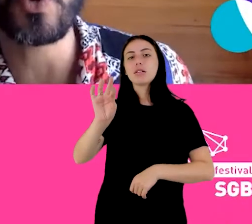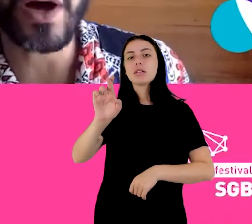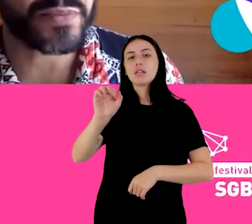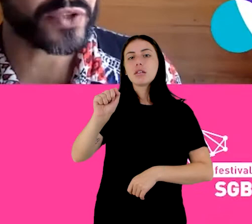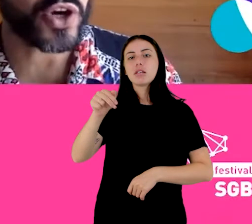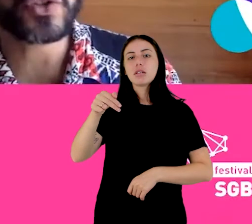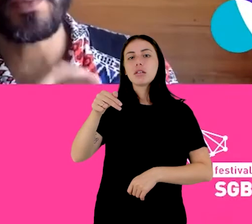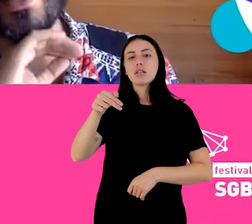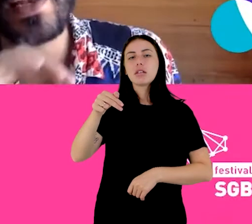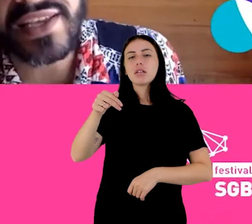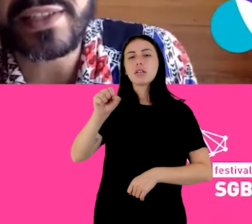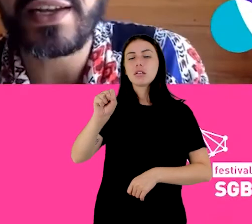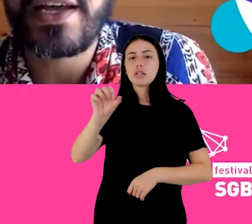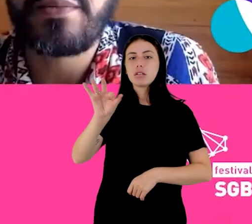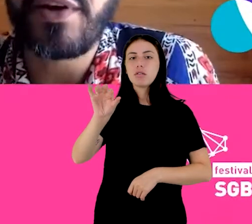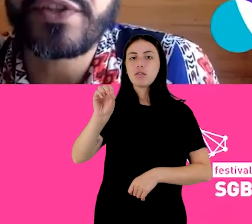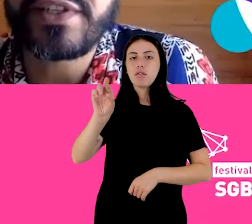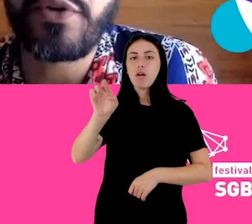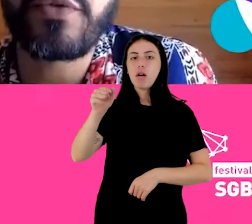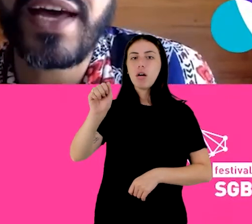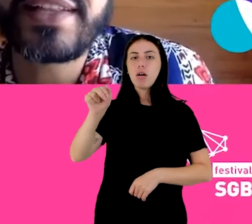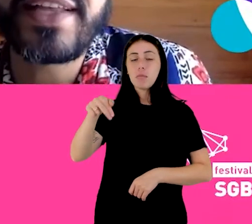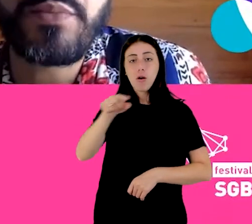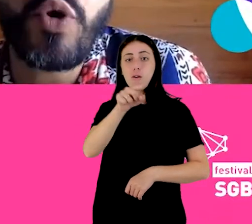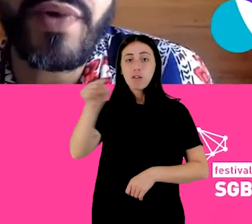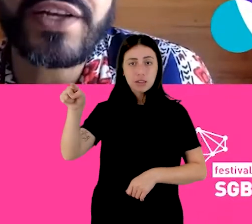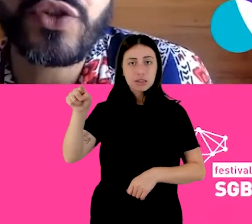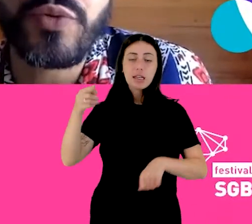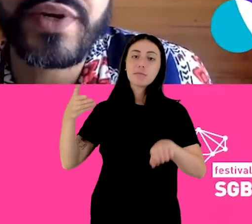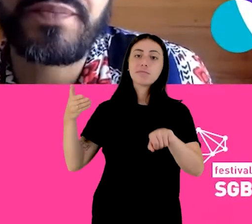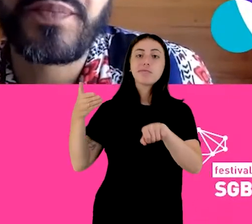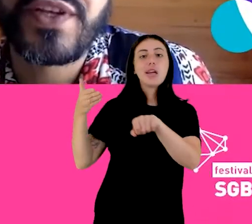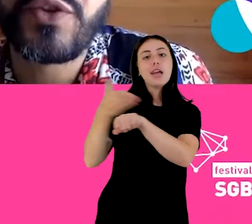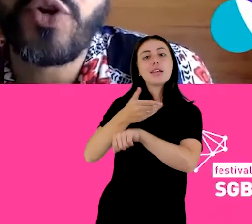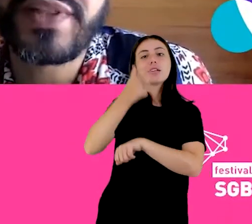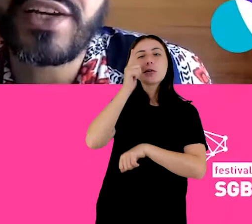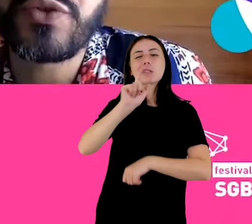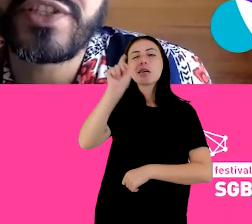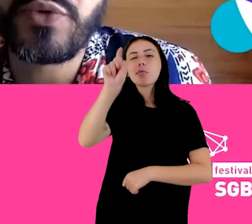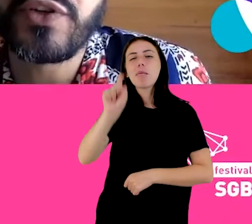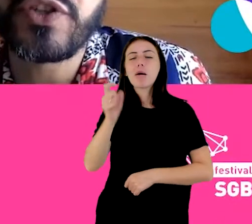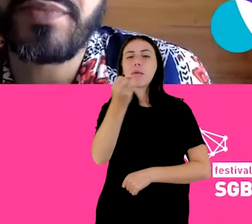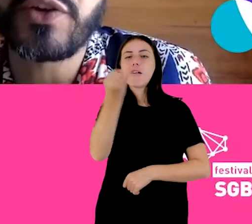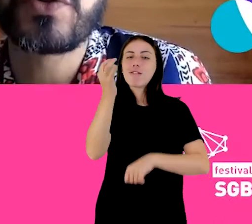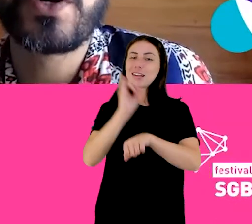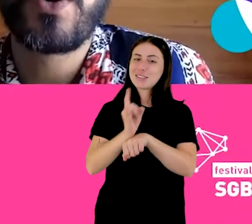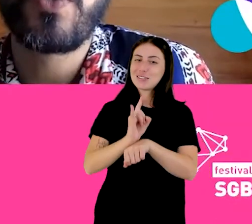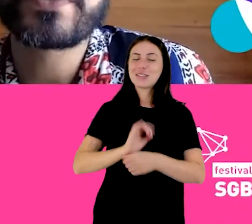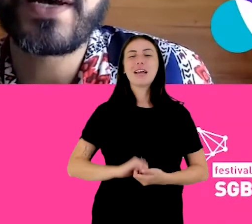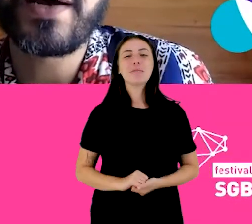Transformam. São 4 episódios, que é uma delícia para você se aprofundar e entender um pouco mais sobre documentários com distribuição de